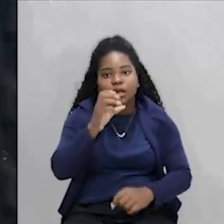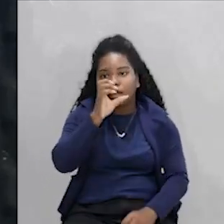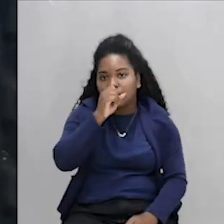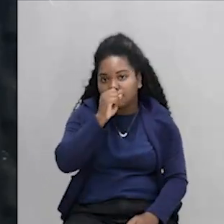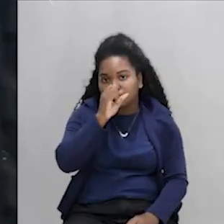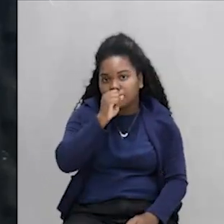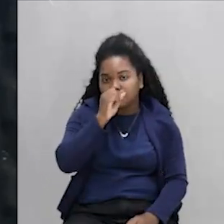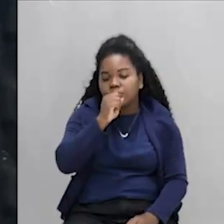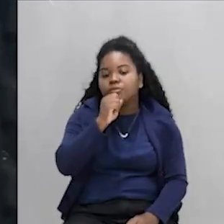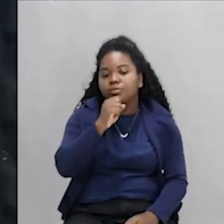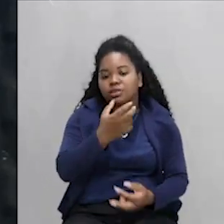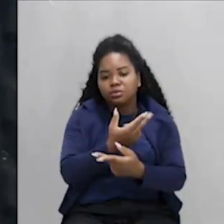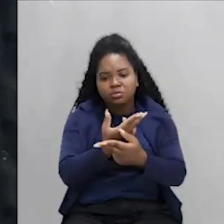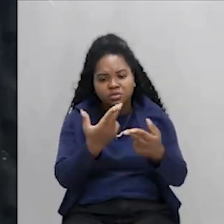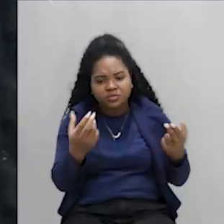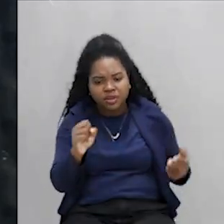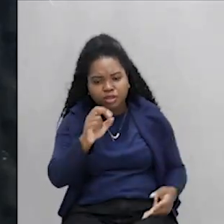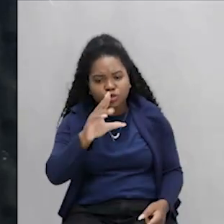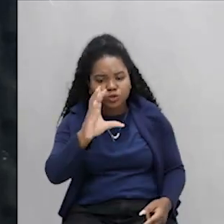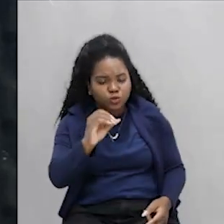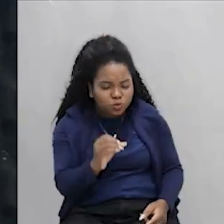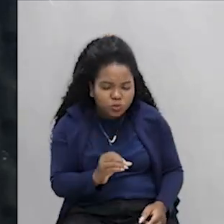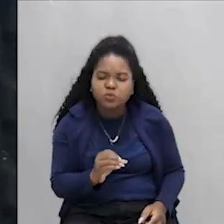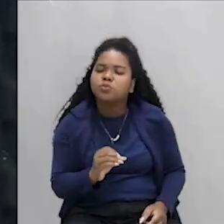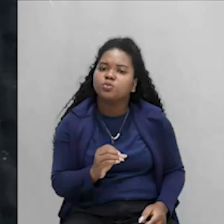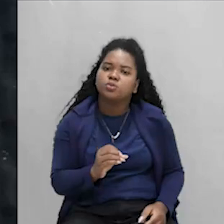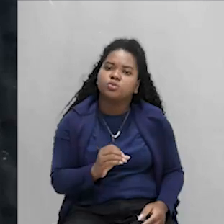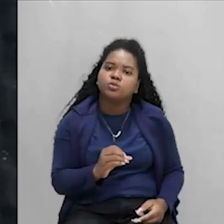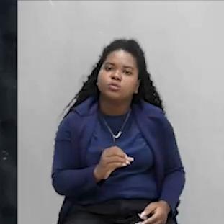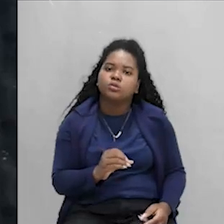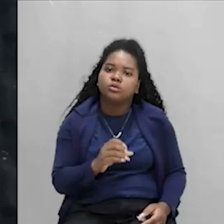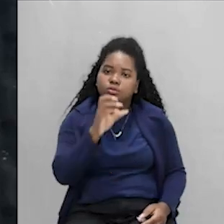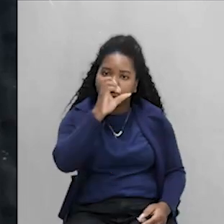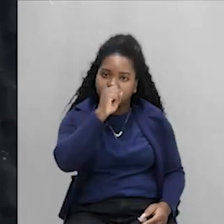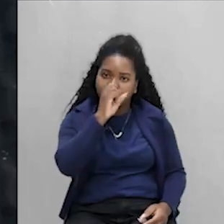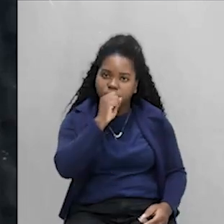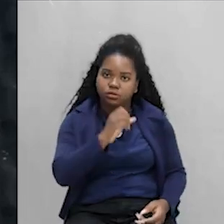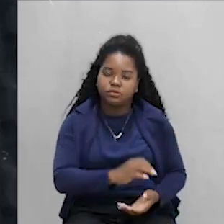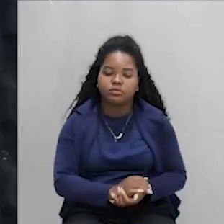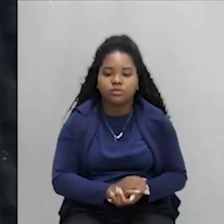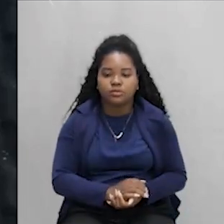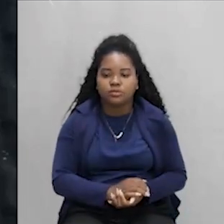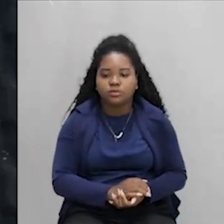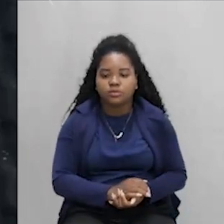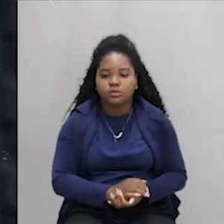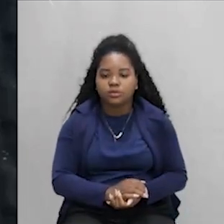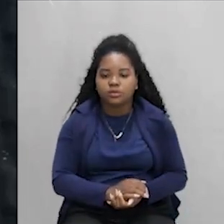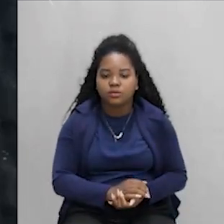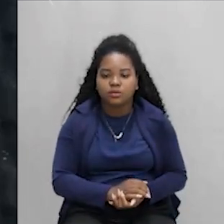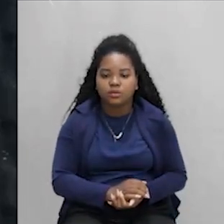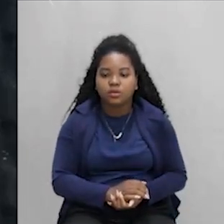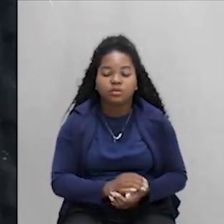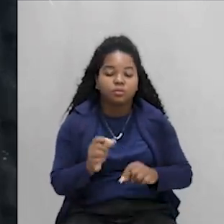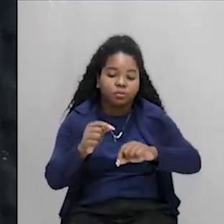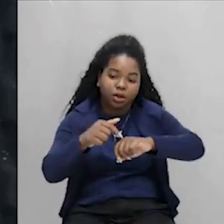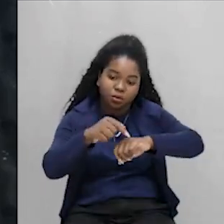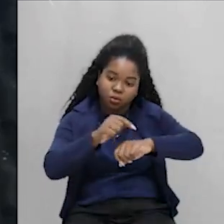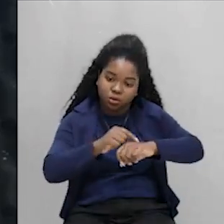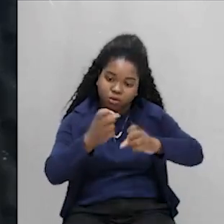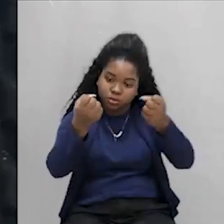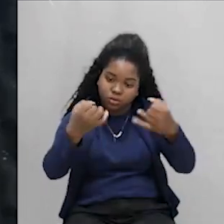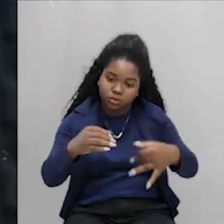sucos de laranja então é o etanoato de oxila e para o morango como eu já falei para vocês